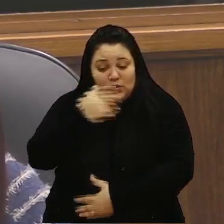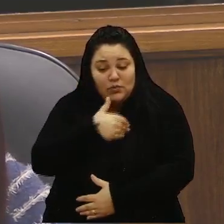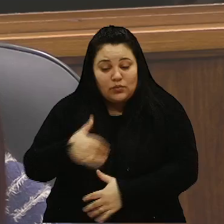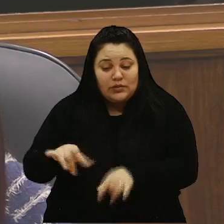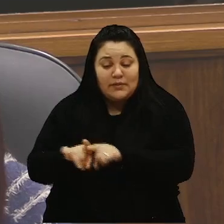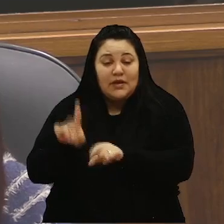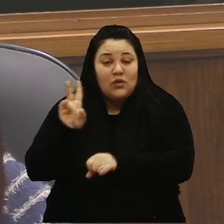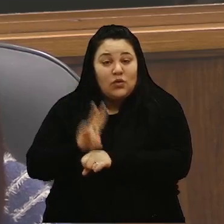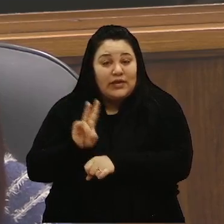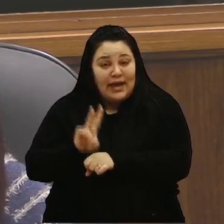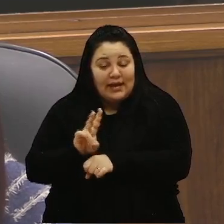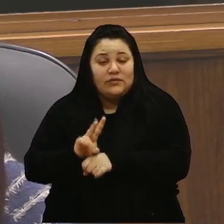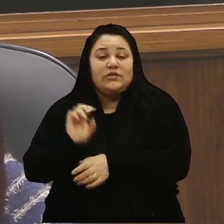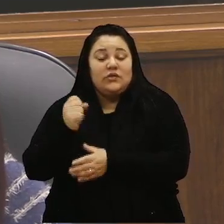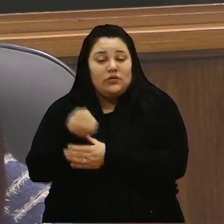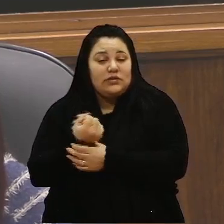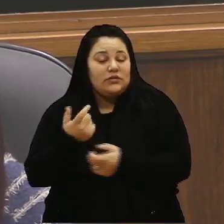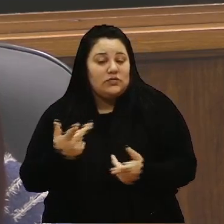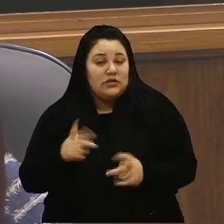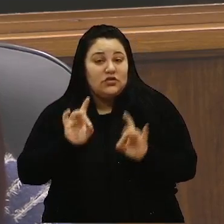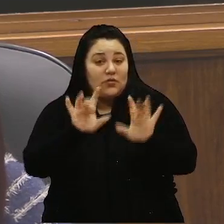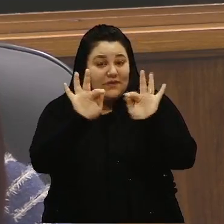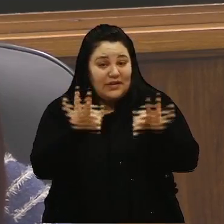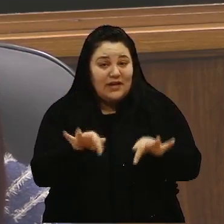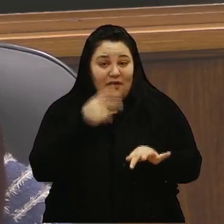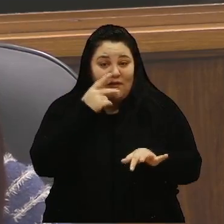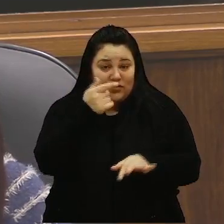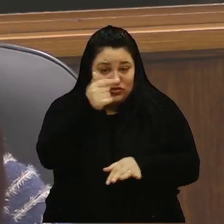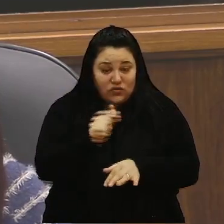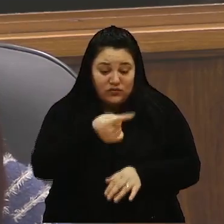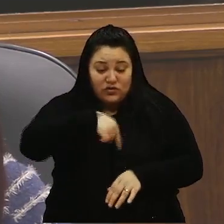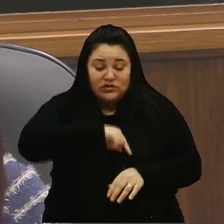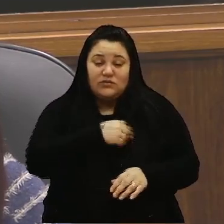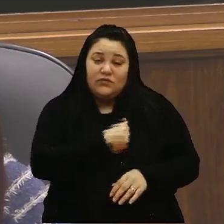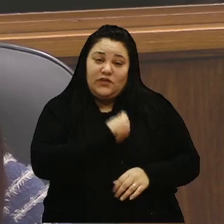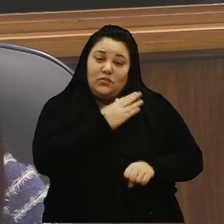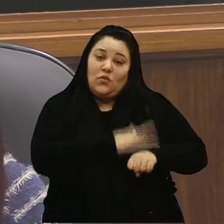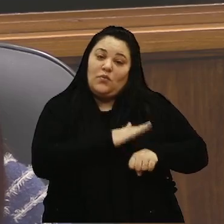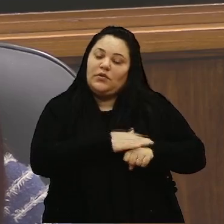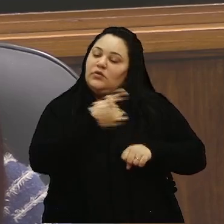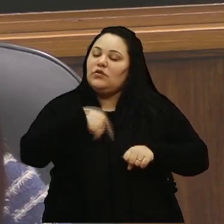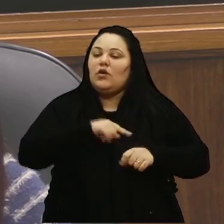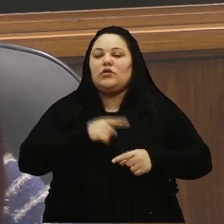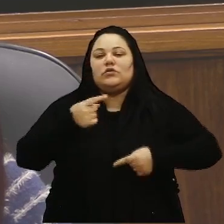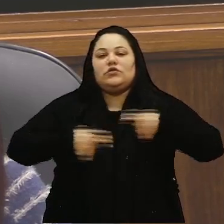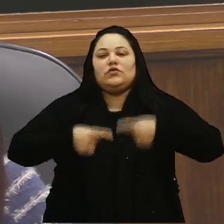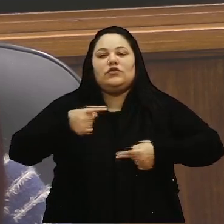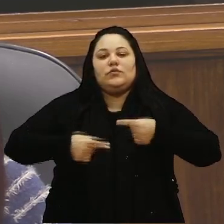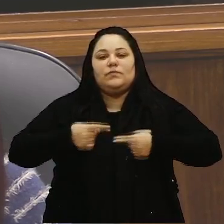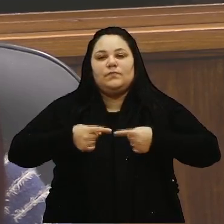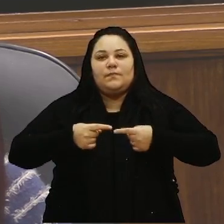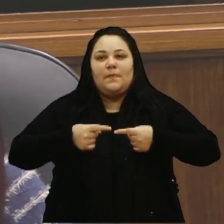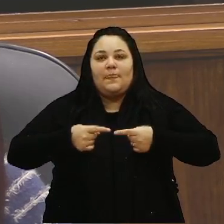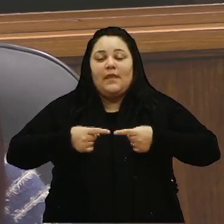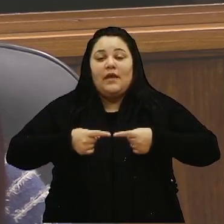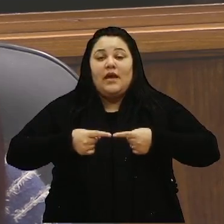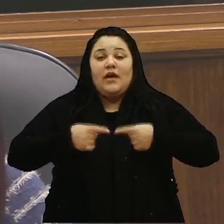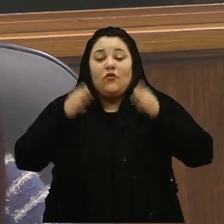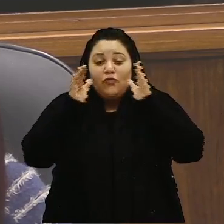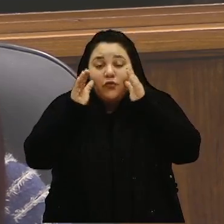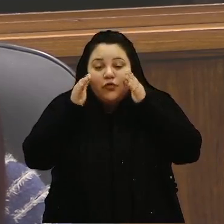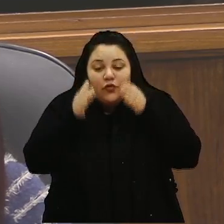para finalizar, eu só reforço: a gente está num momento onde se debate a centralidade do meio ambiente